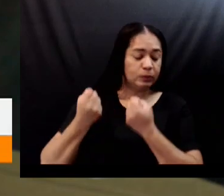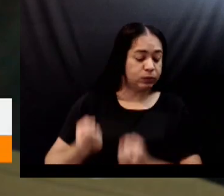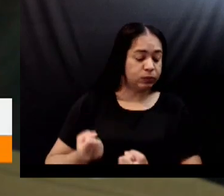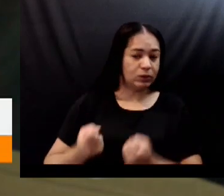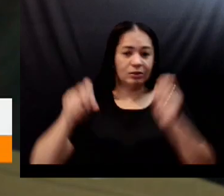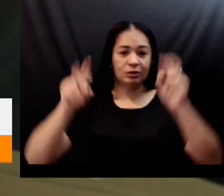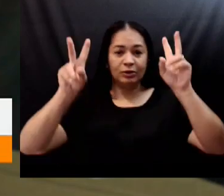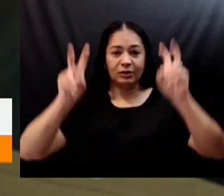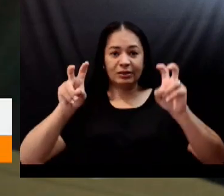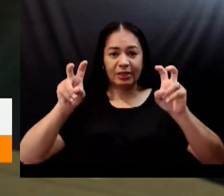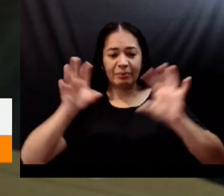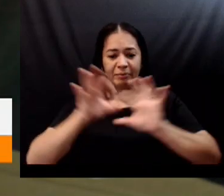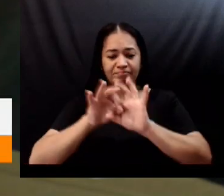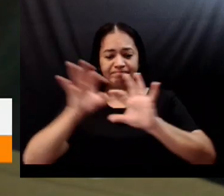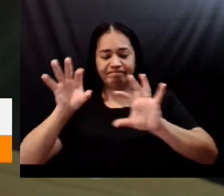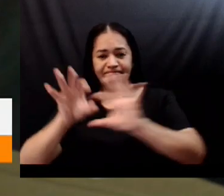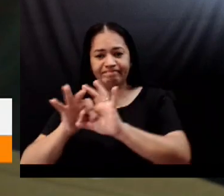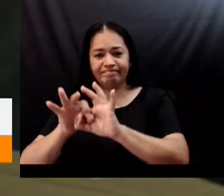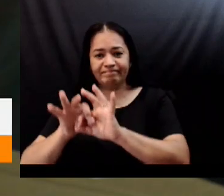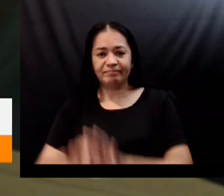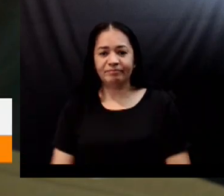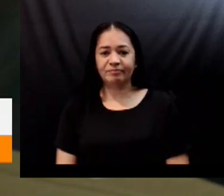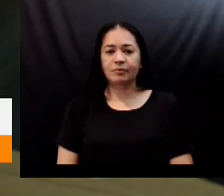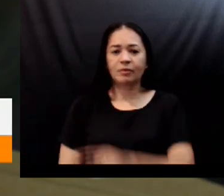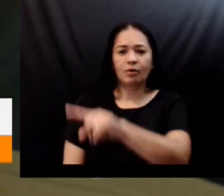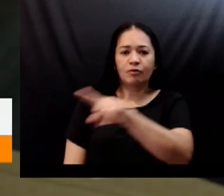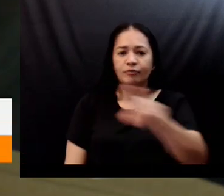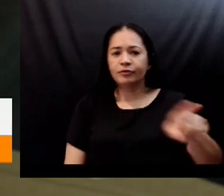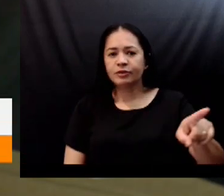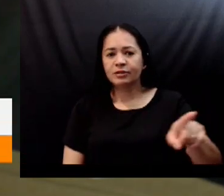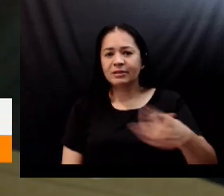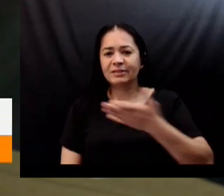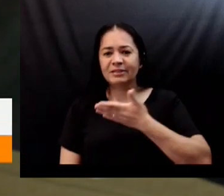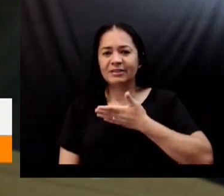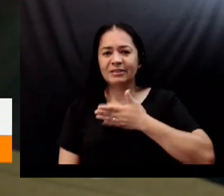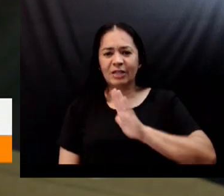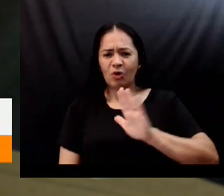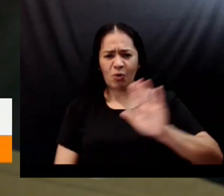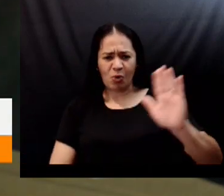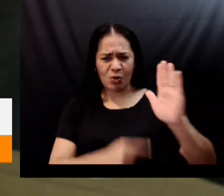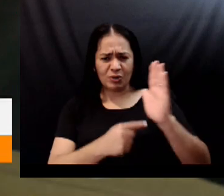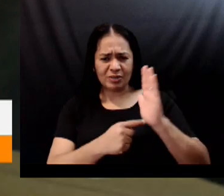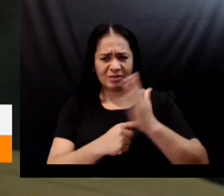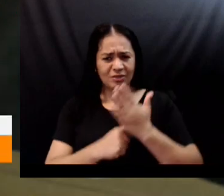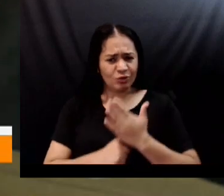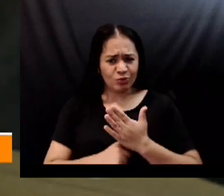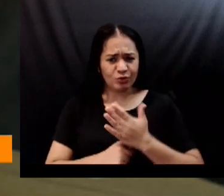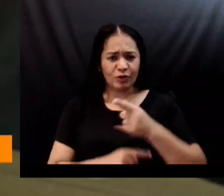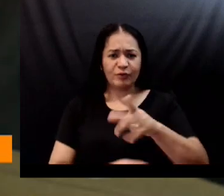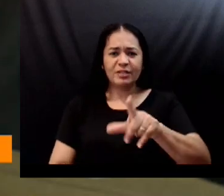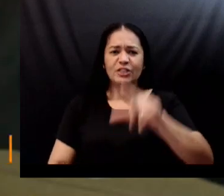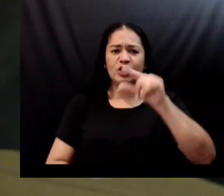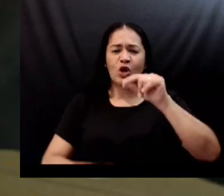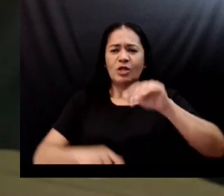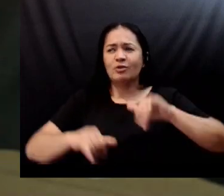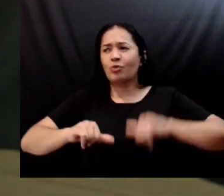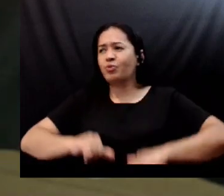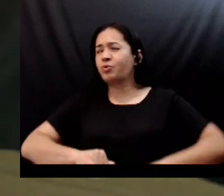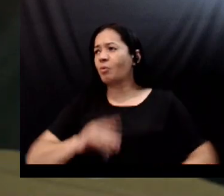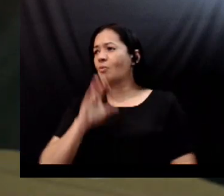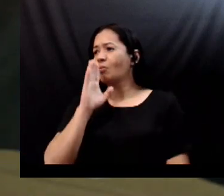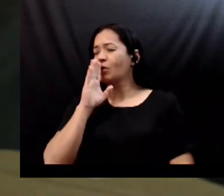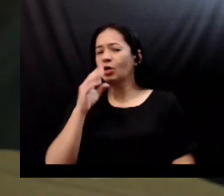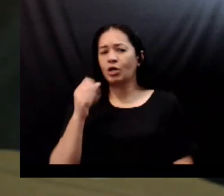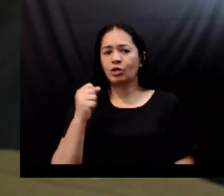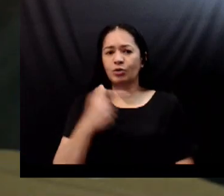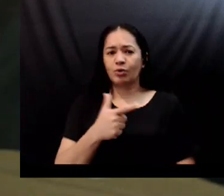né? Você não gosta de ser ajudado? Você prefere sofrer calado do que aceitar uma mão estendida?